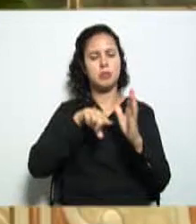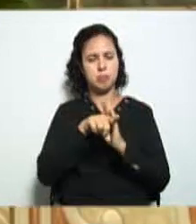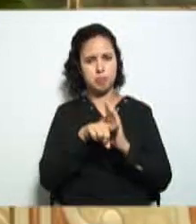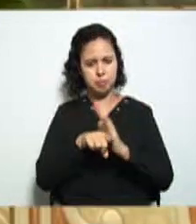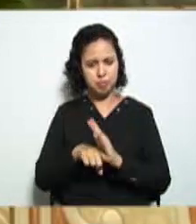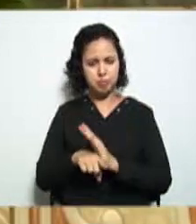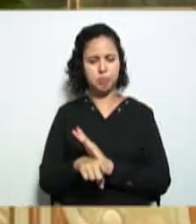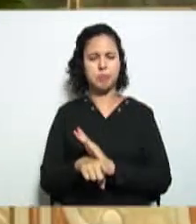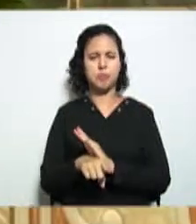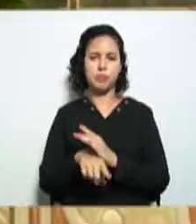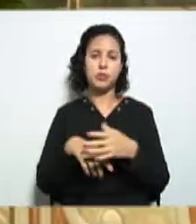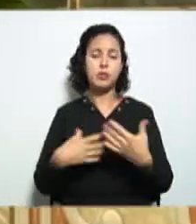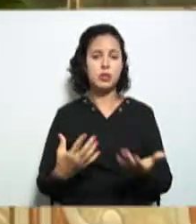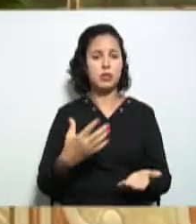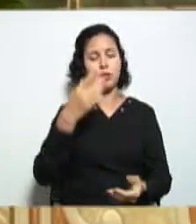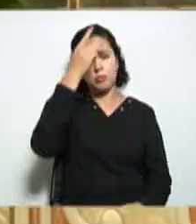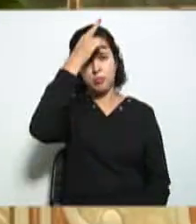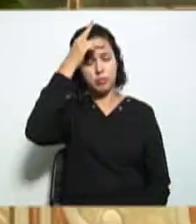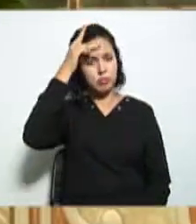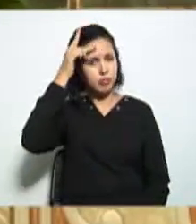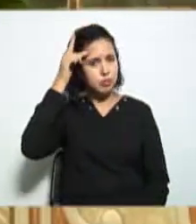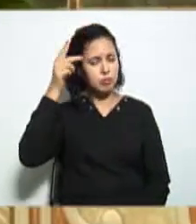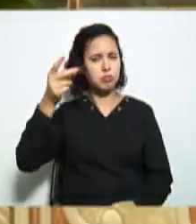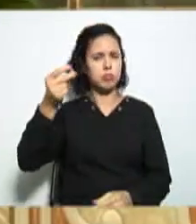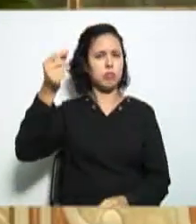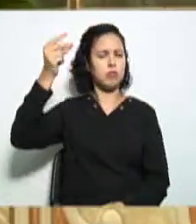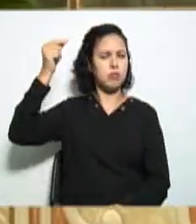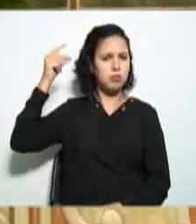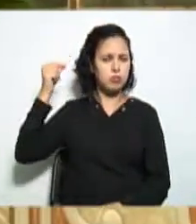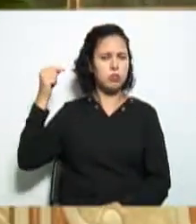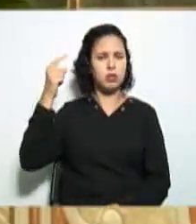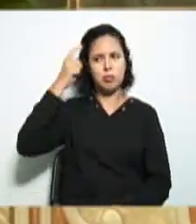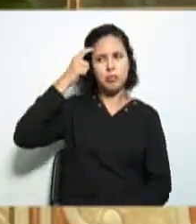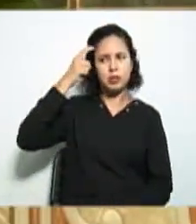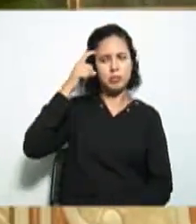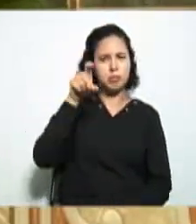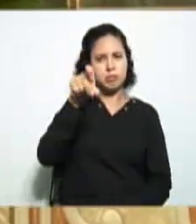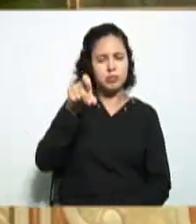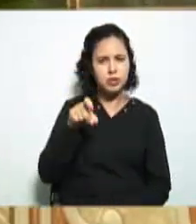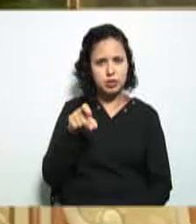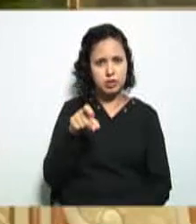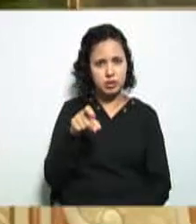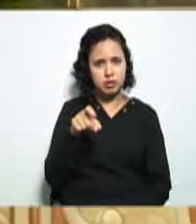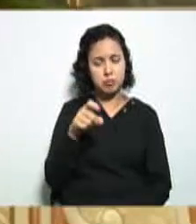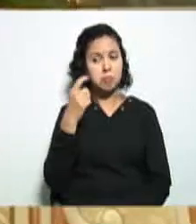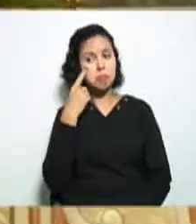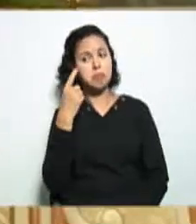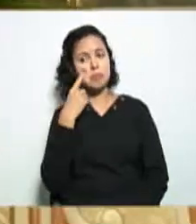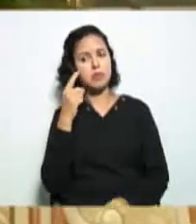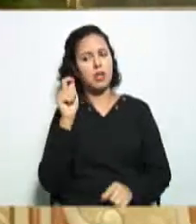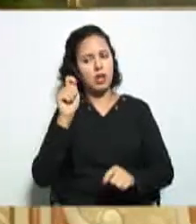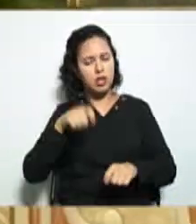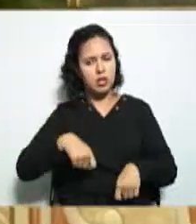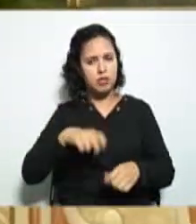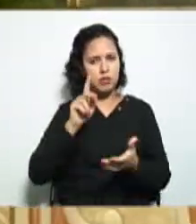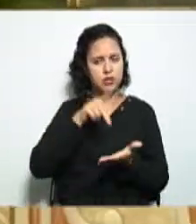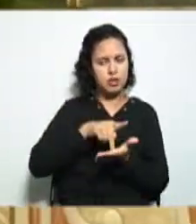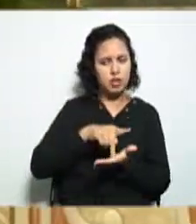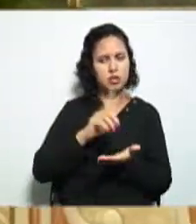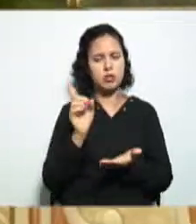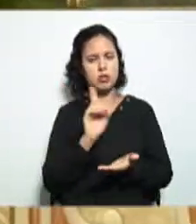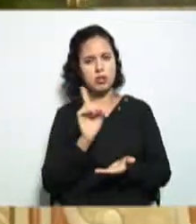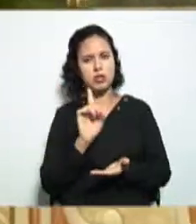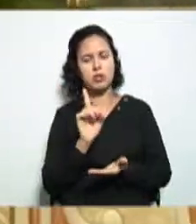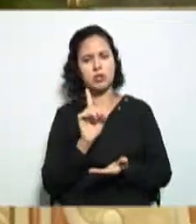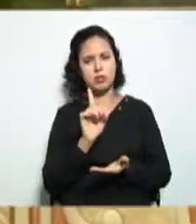pesquisas. Então, o homem contemporâneo pensa isso de X. Vamos verificar se isso que ele pensa procede,